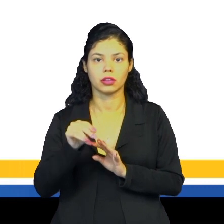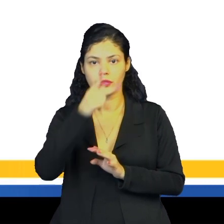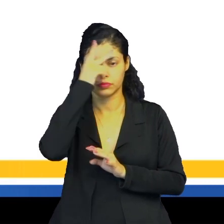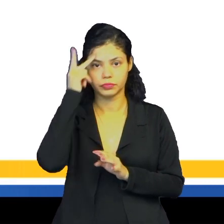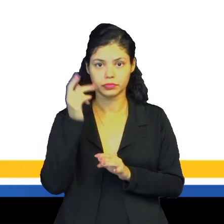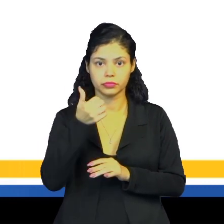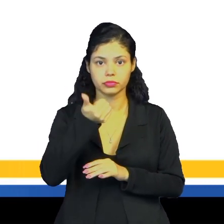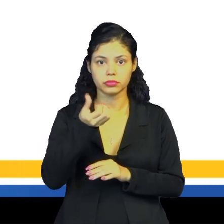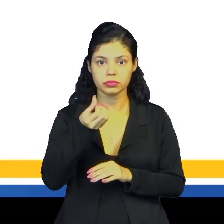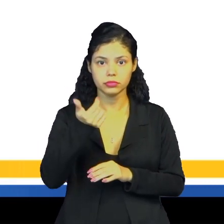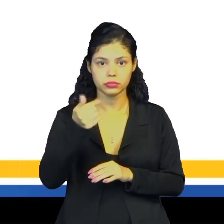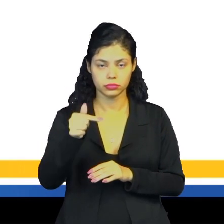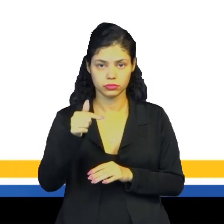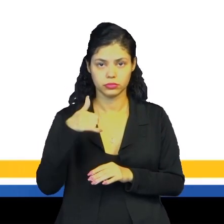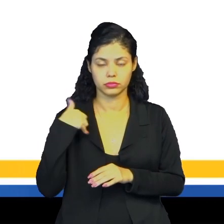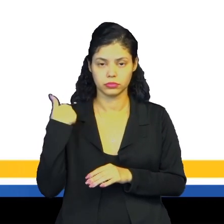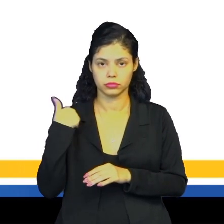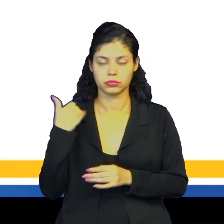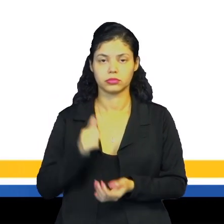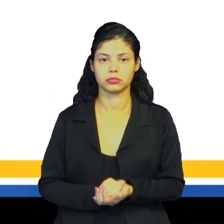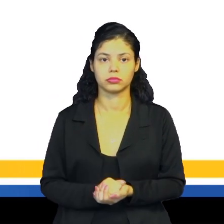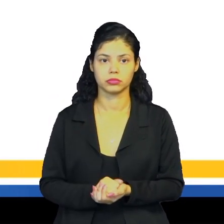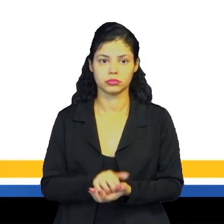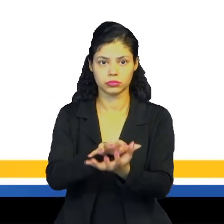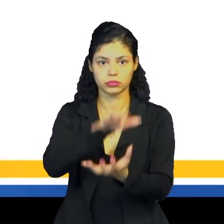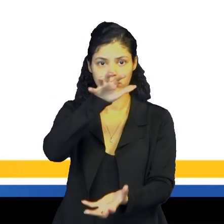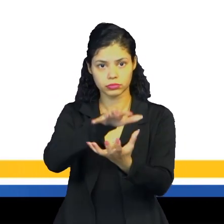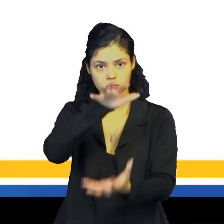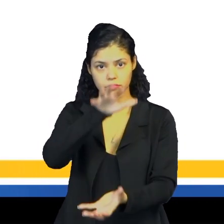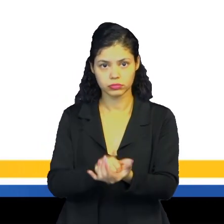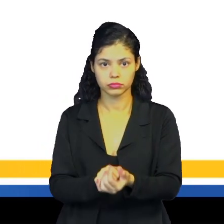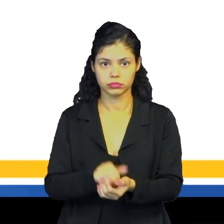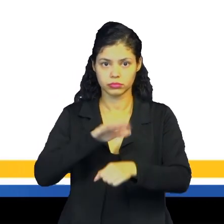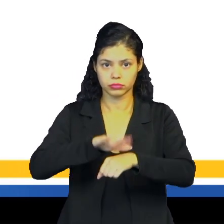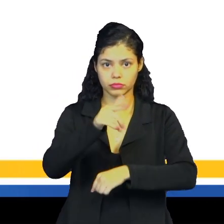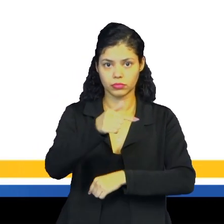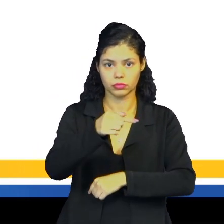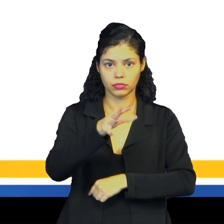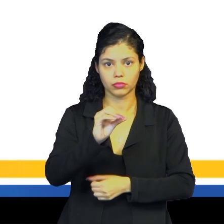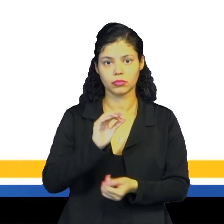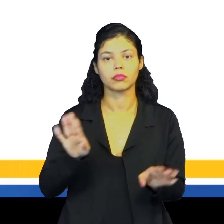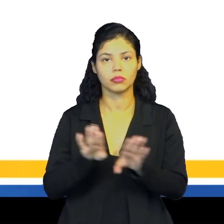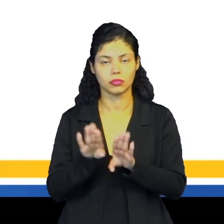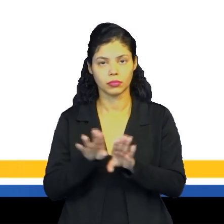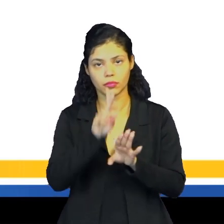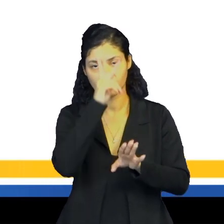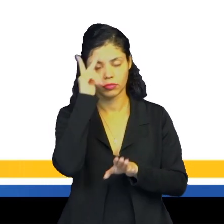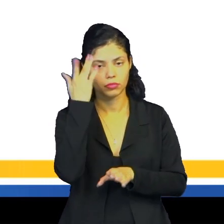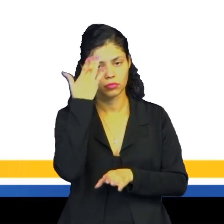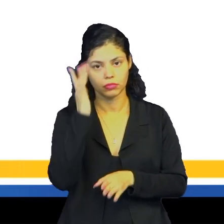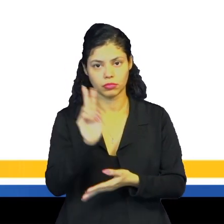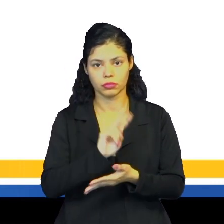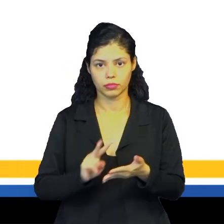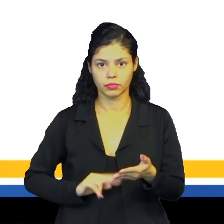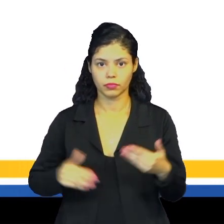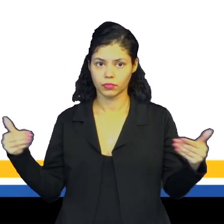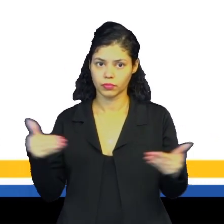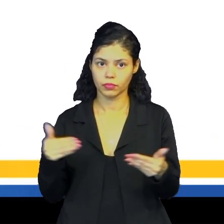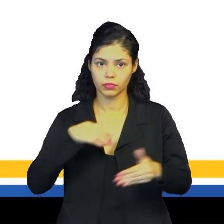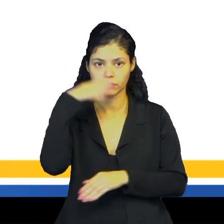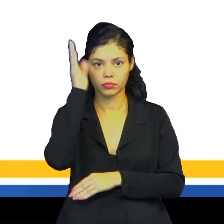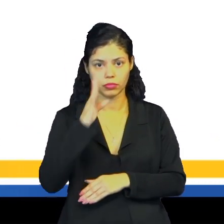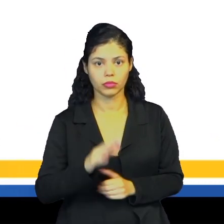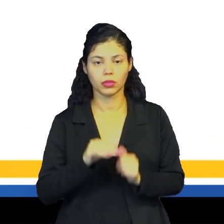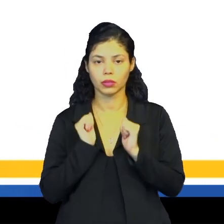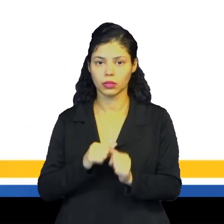entre 16 e 17 anos, para idosos com mais de 70 e para os analfabetos. Dessa forma, hoje, o voto no